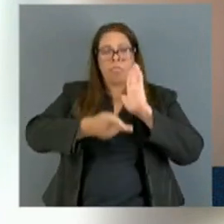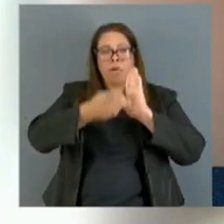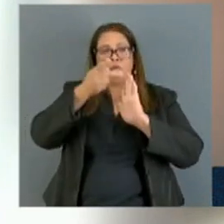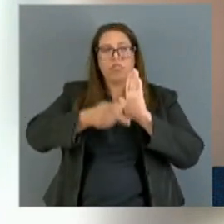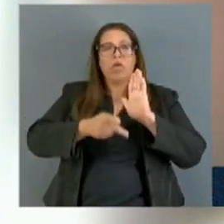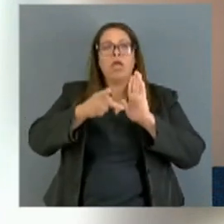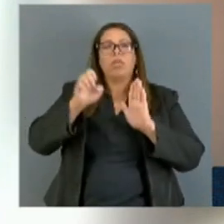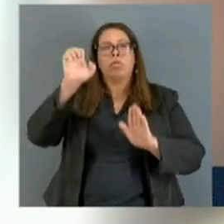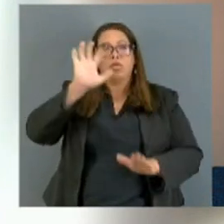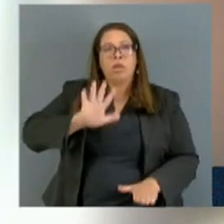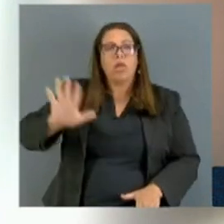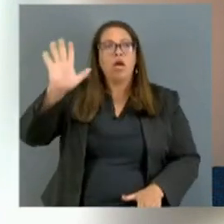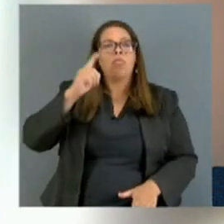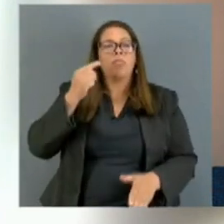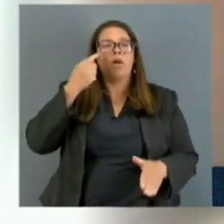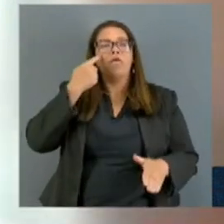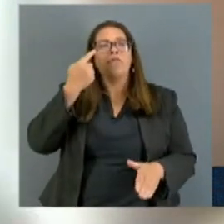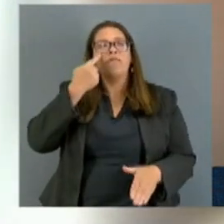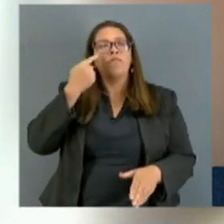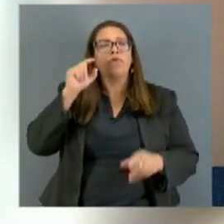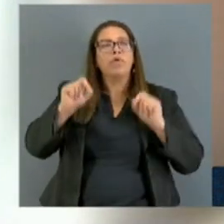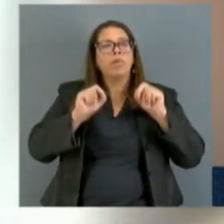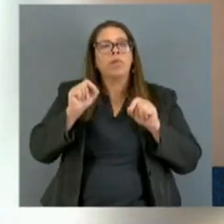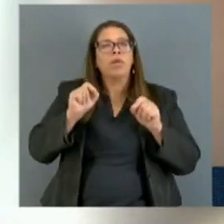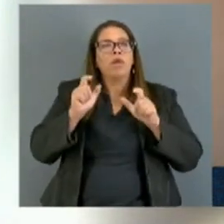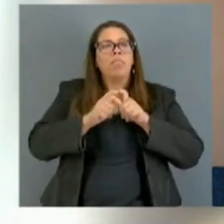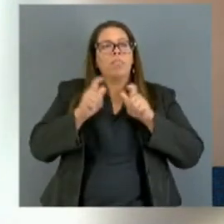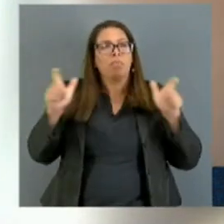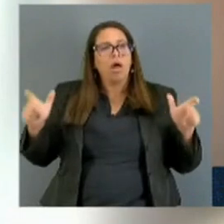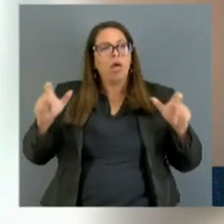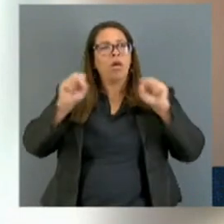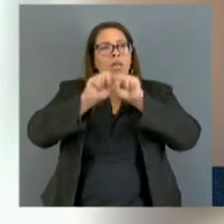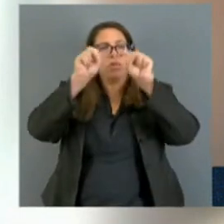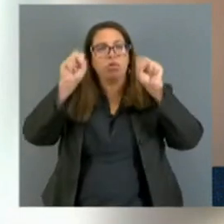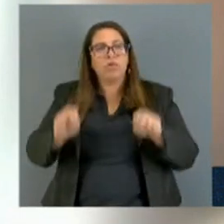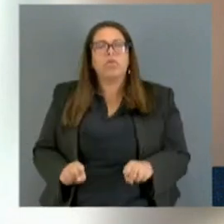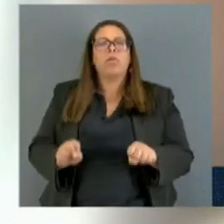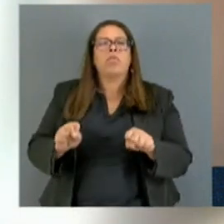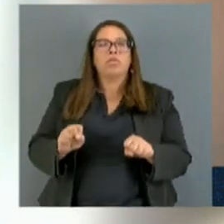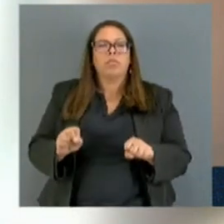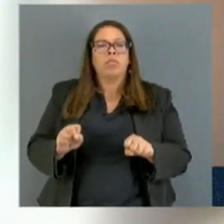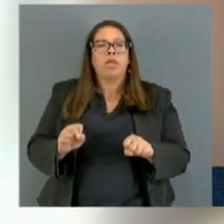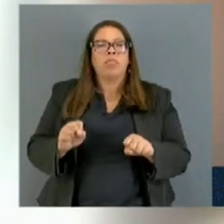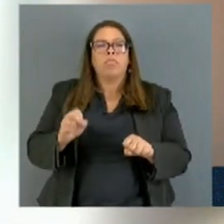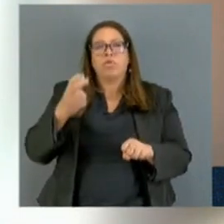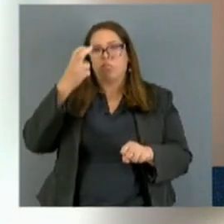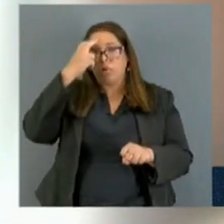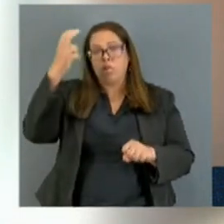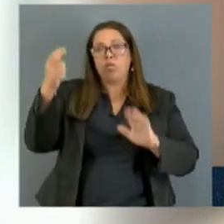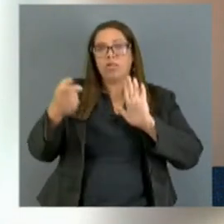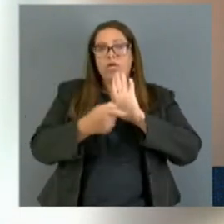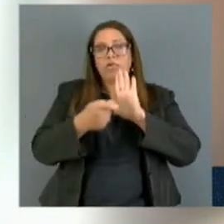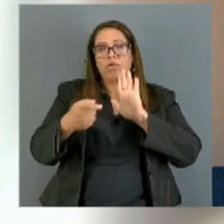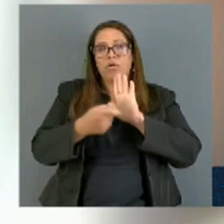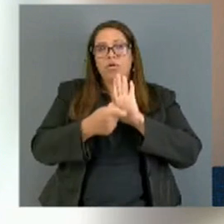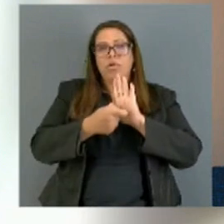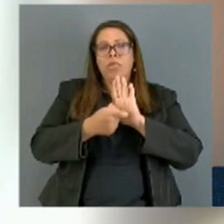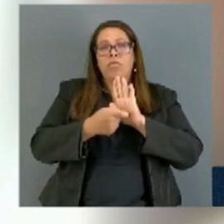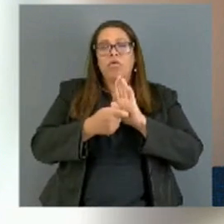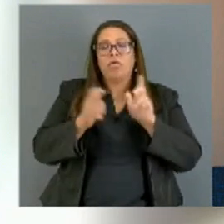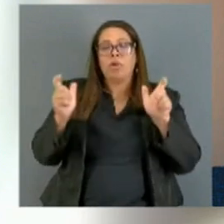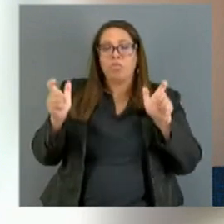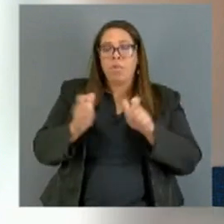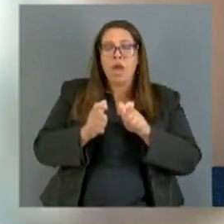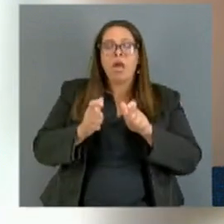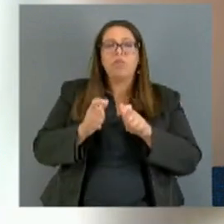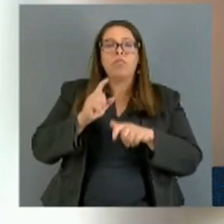dentro da análise se constatou que a maior parte dos sistemas atualmente em uso de inteligência artificial seria enquadrada como de médio e baixo risco,